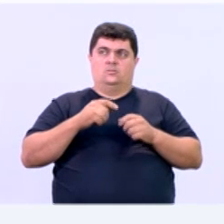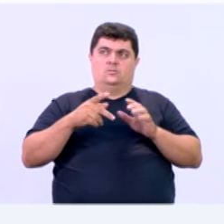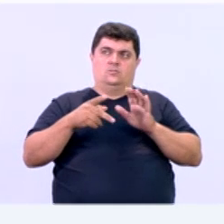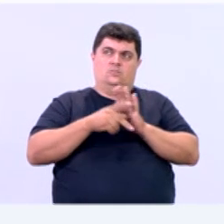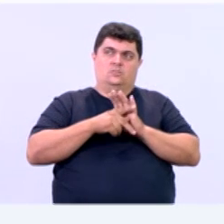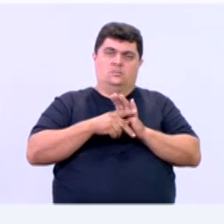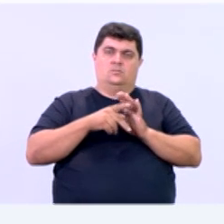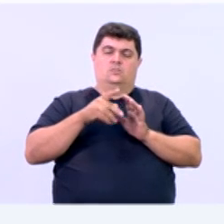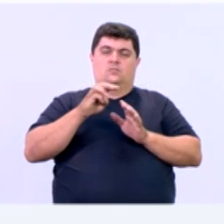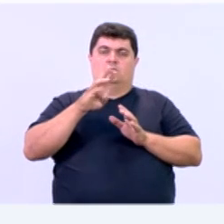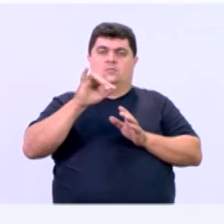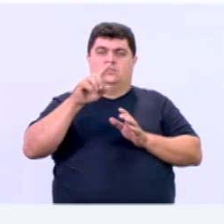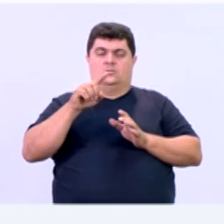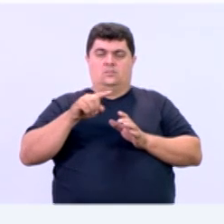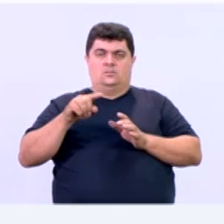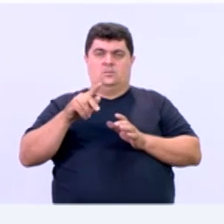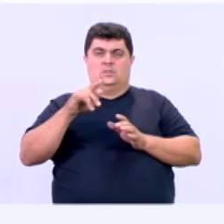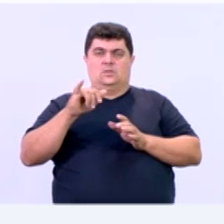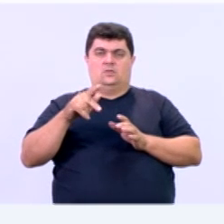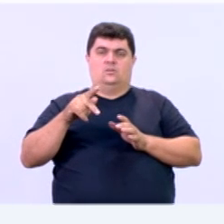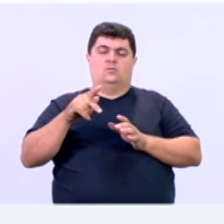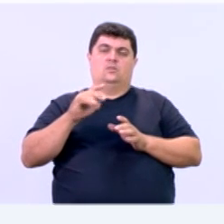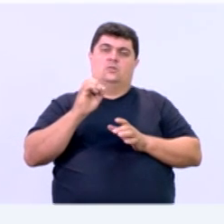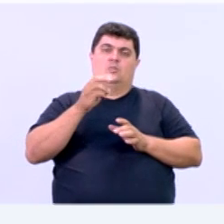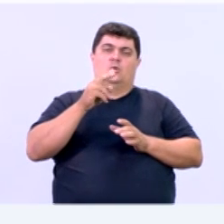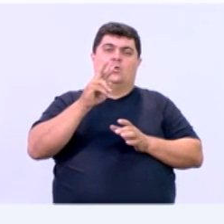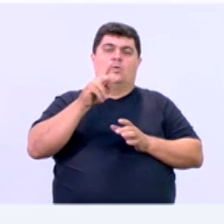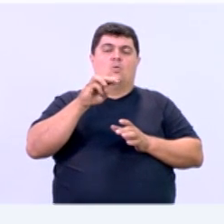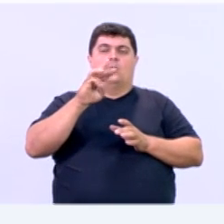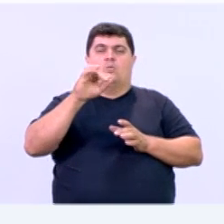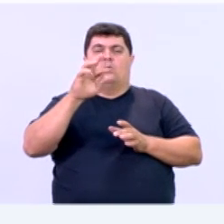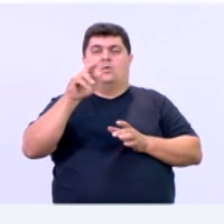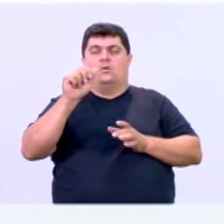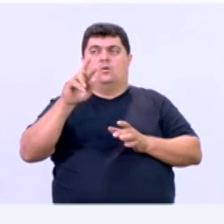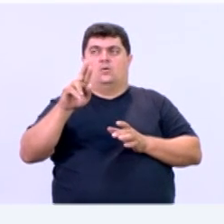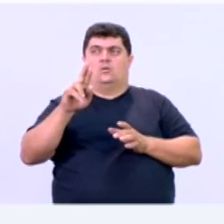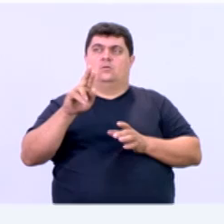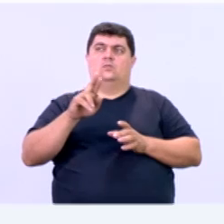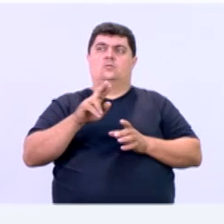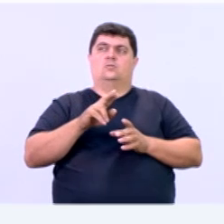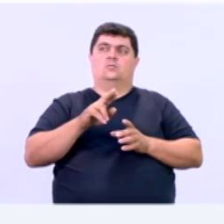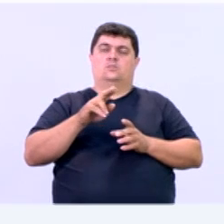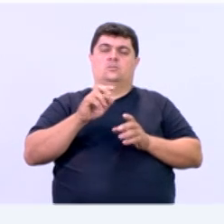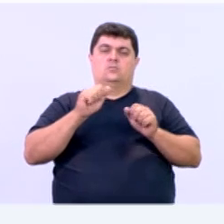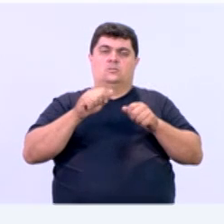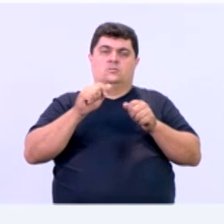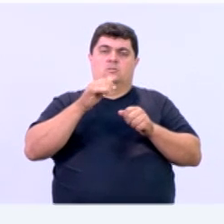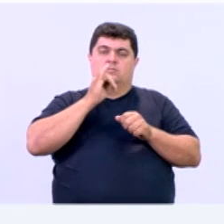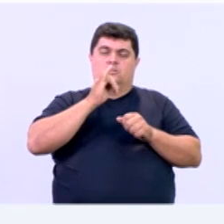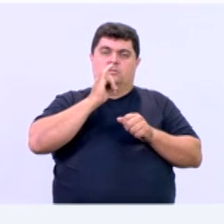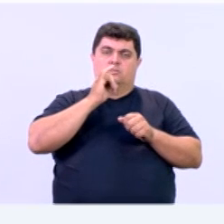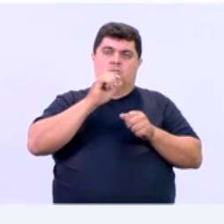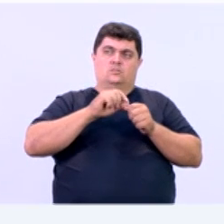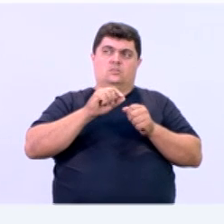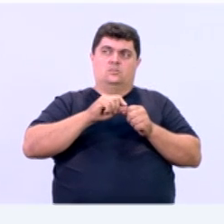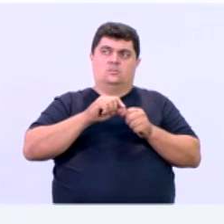um zip, para fazer isso. Você pega esses exemplos do AVA e consegue